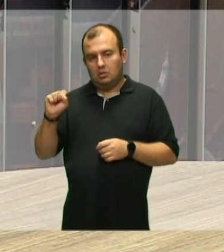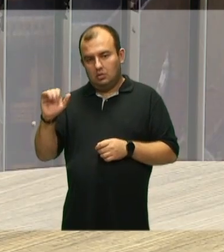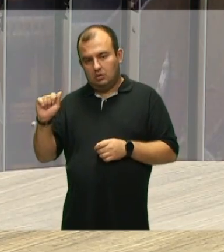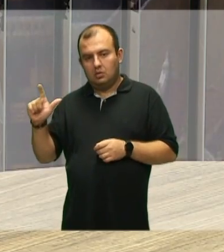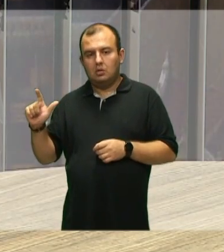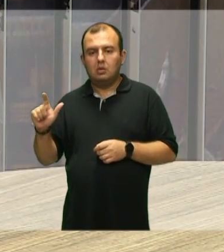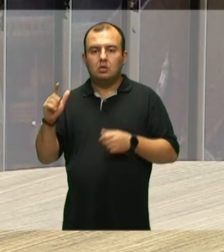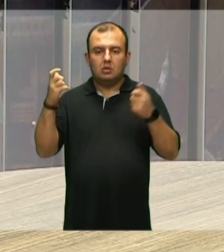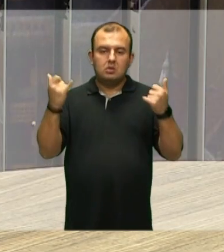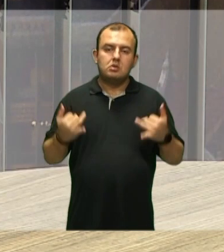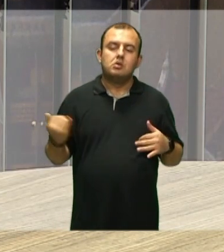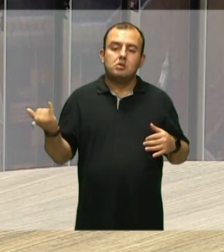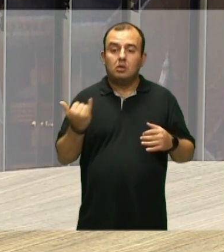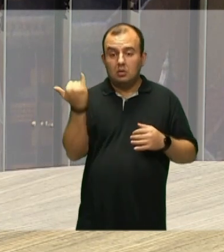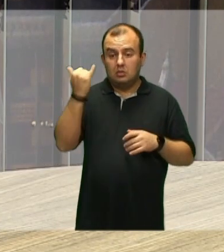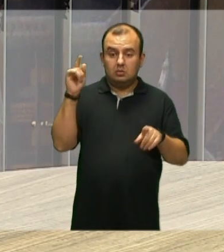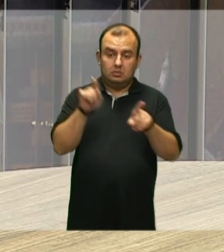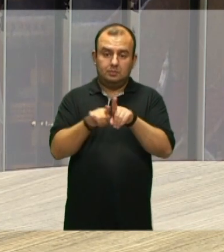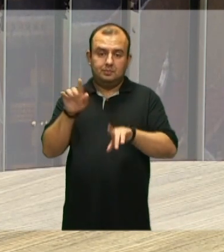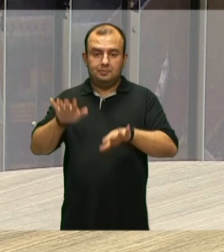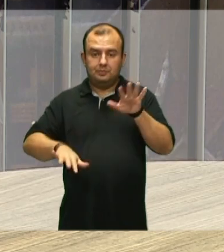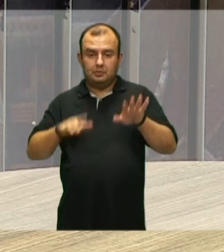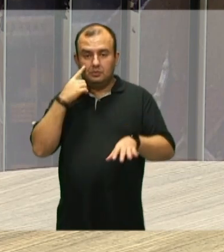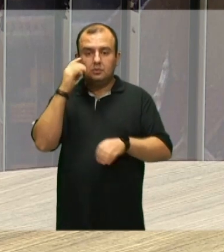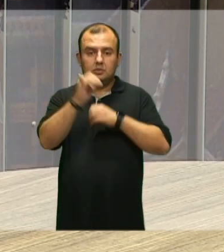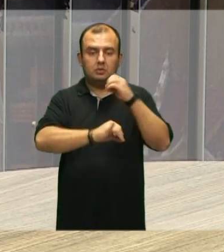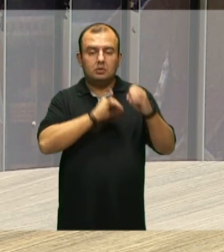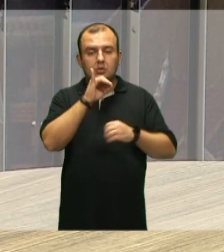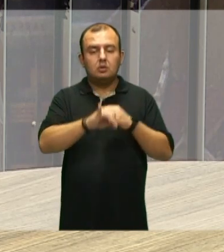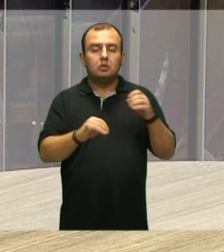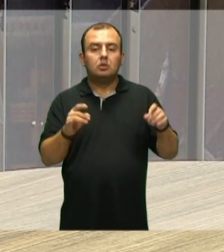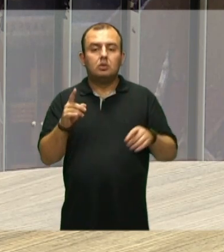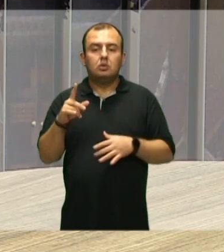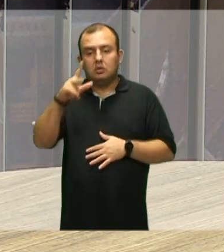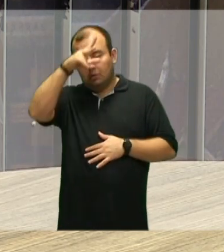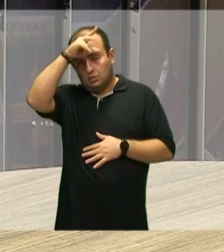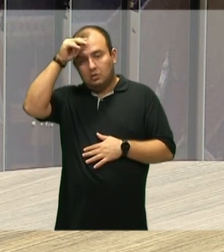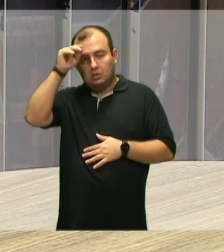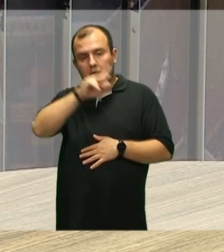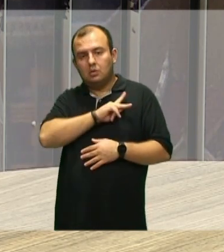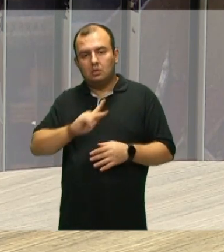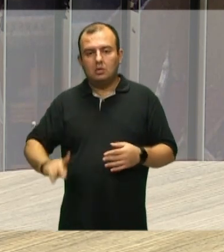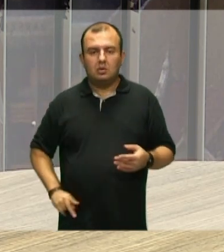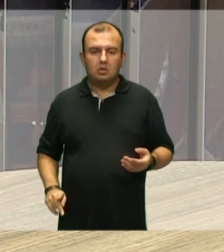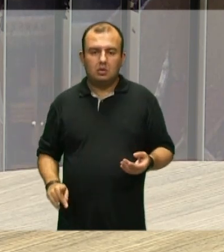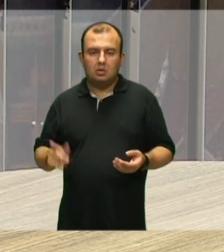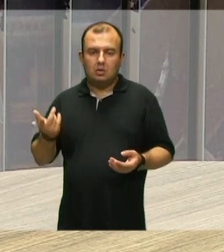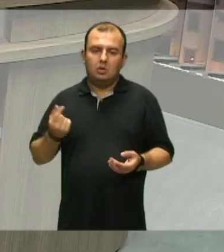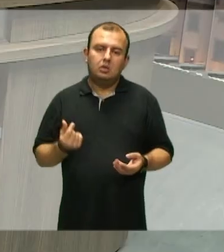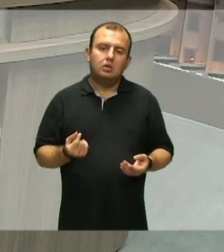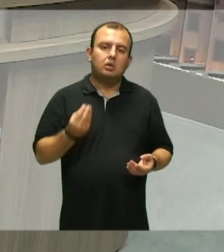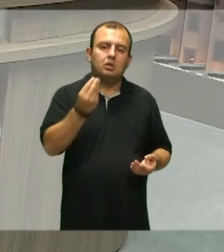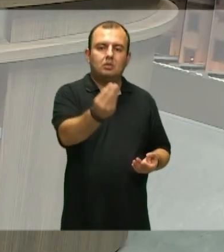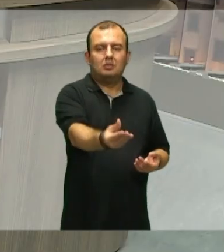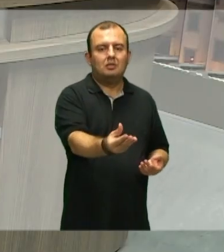assunto muito importante, né? Porque às vezes hoje que a gente vê na internet parece que o prefeito, o presidente foi lá e falou assim, pega o dinheiro